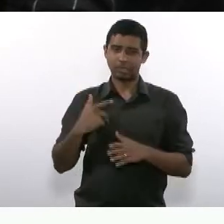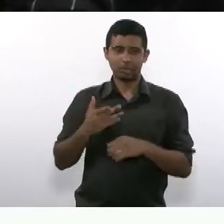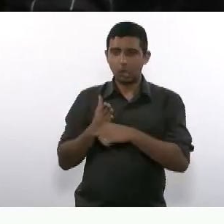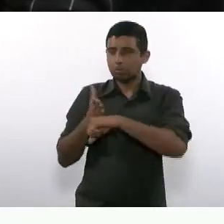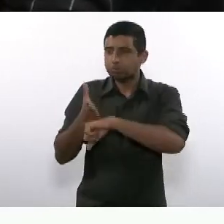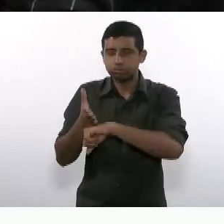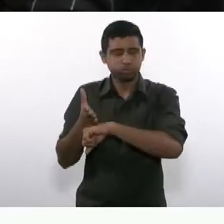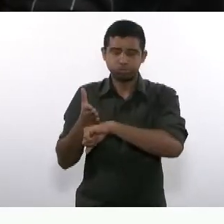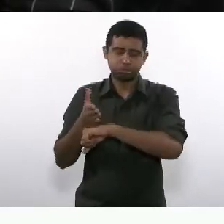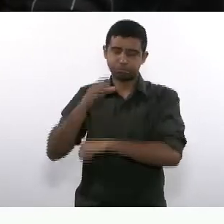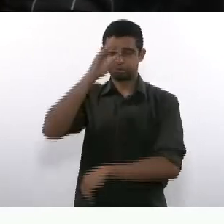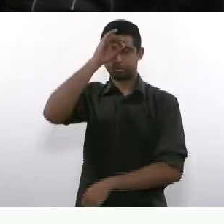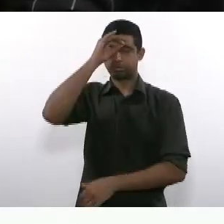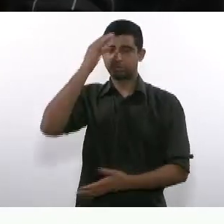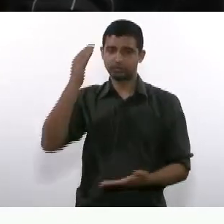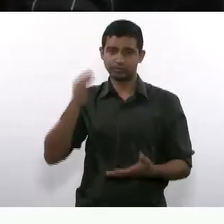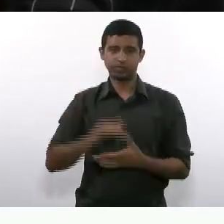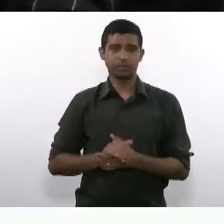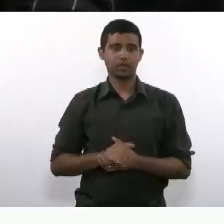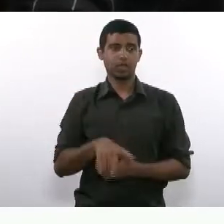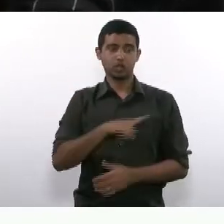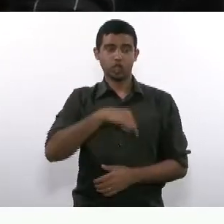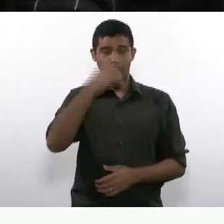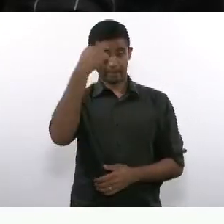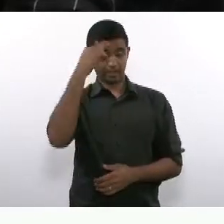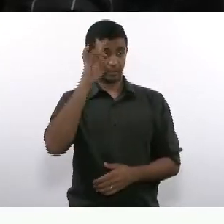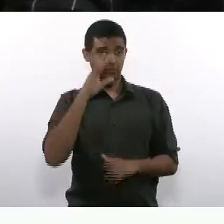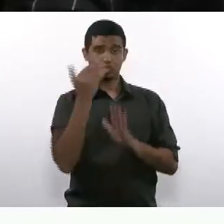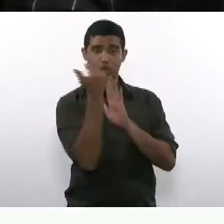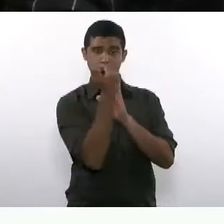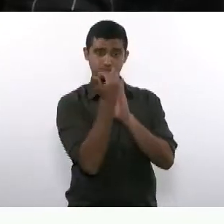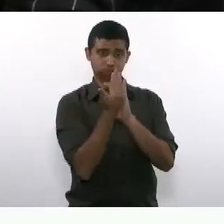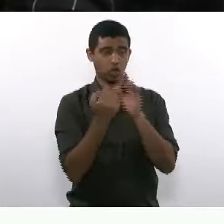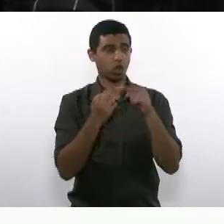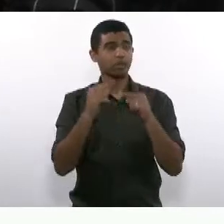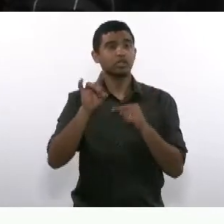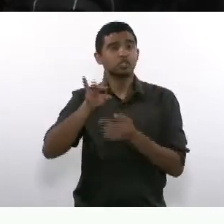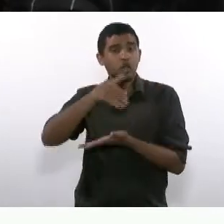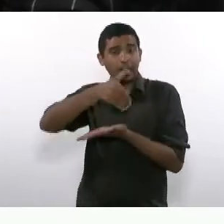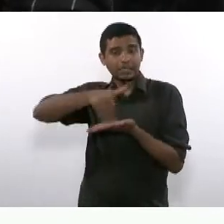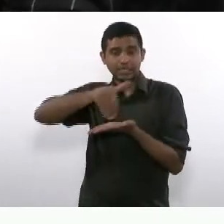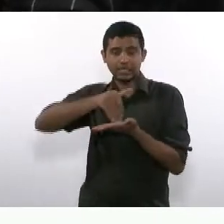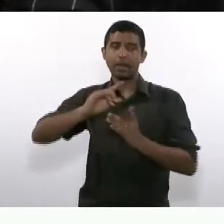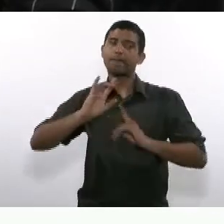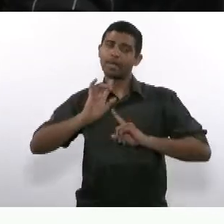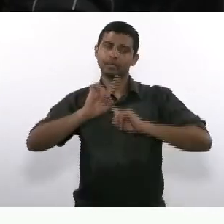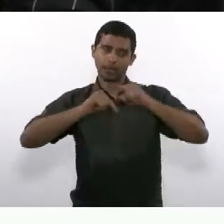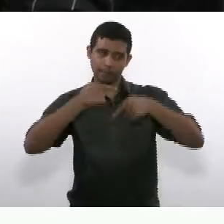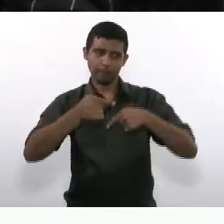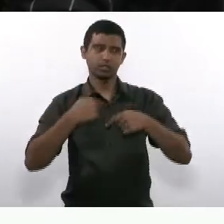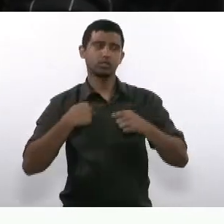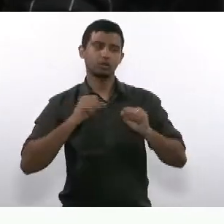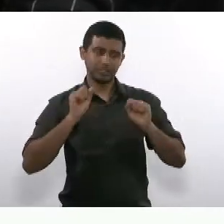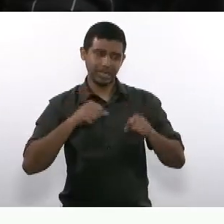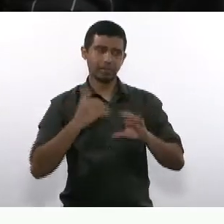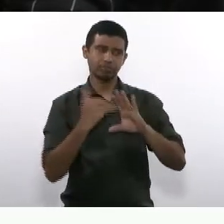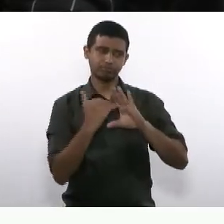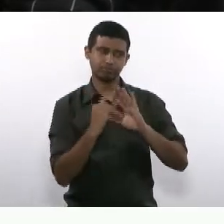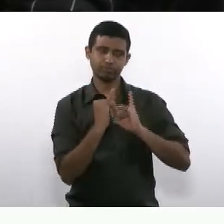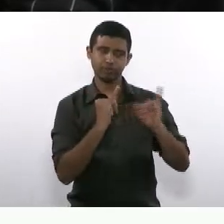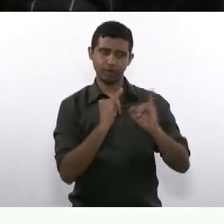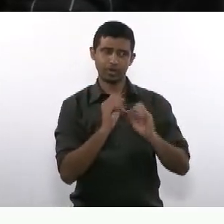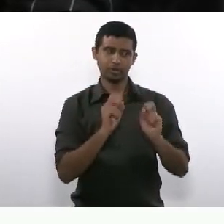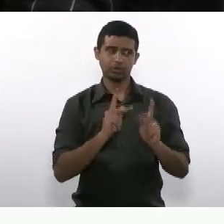acesso. A gente pensou que a pauta era só para falar só da Secretaria, mas eu posso mandar para o senhor depois essas informações. Né?